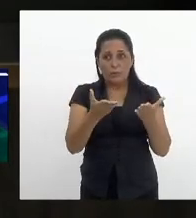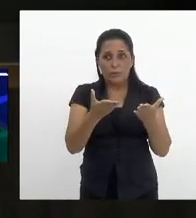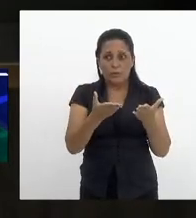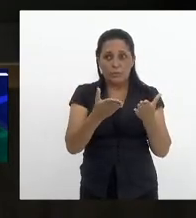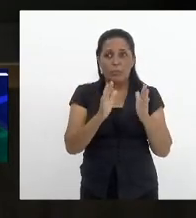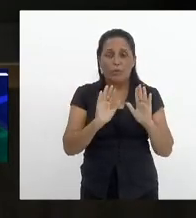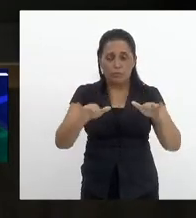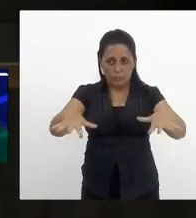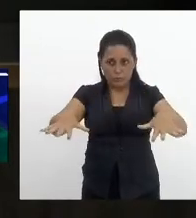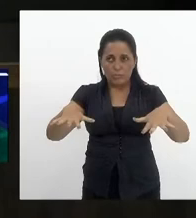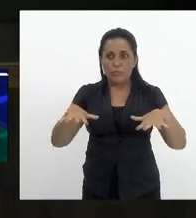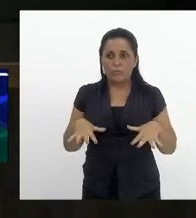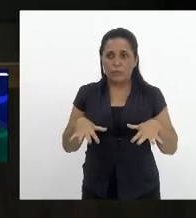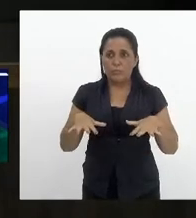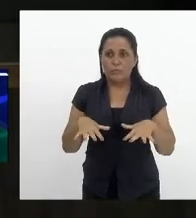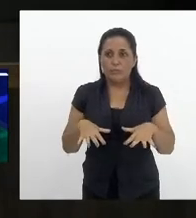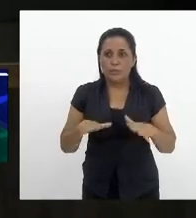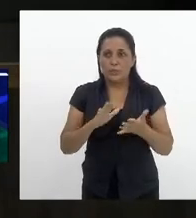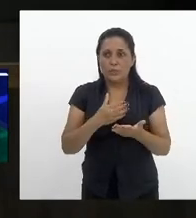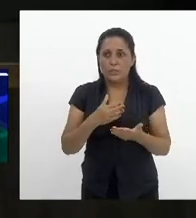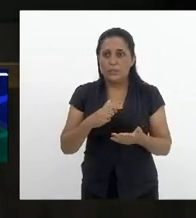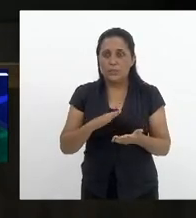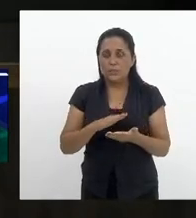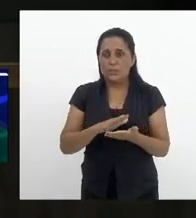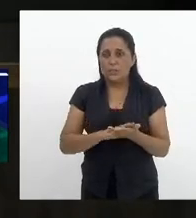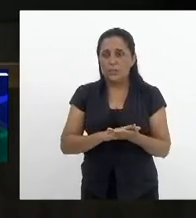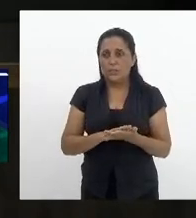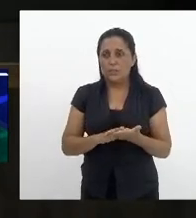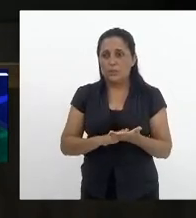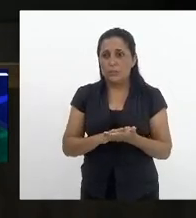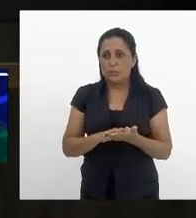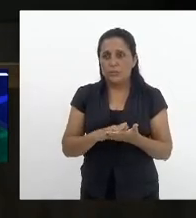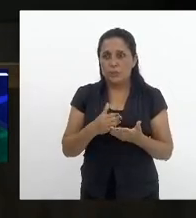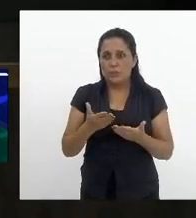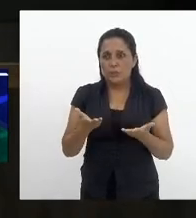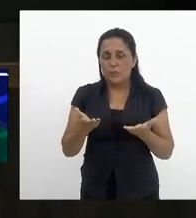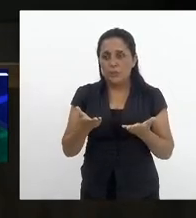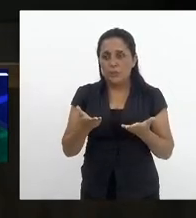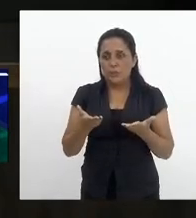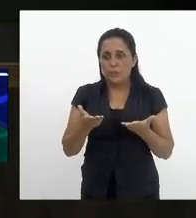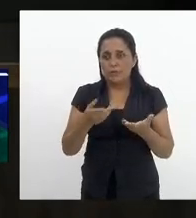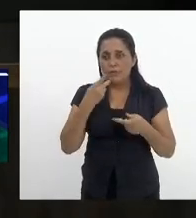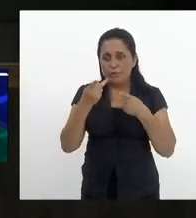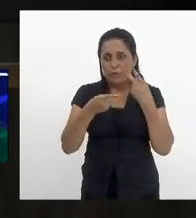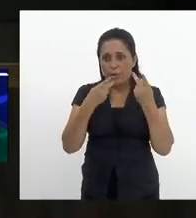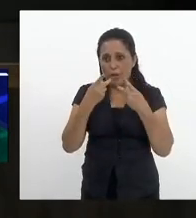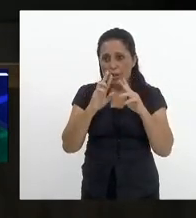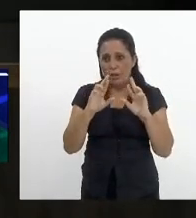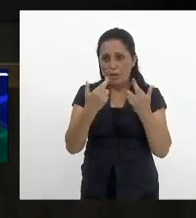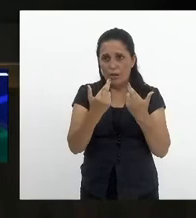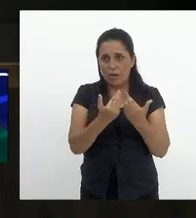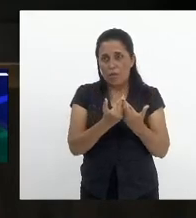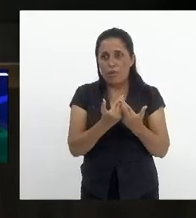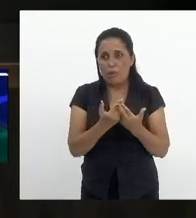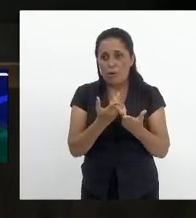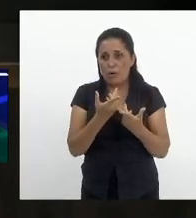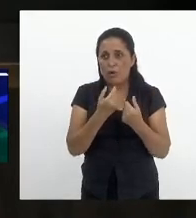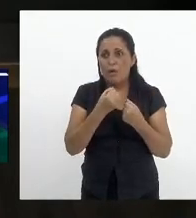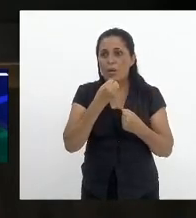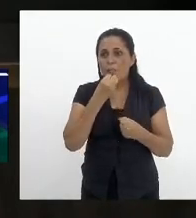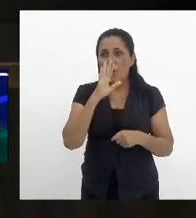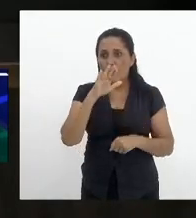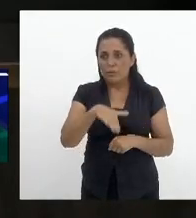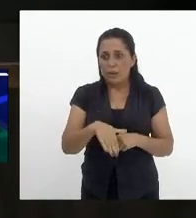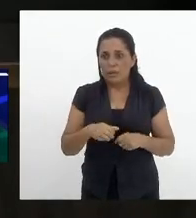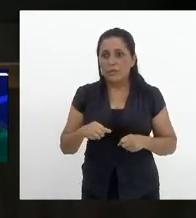audiências públicas. Nada mais a tratar na sessão extraordinária. A presidência deseja boa tarde a